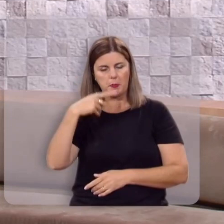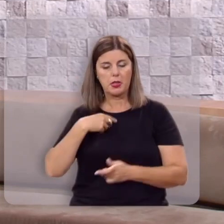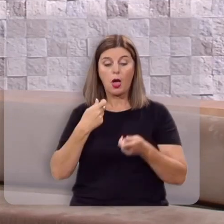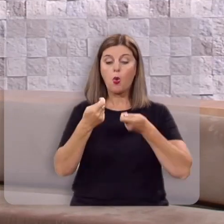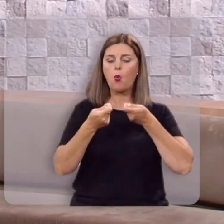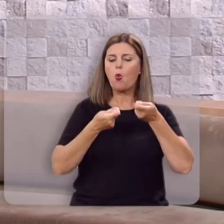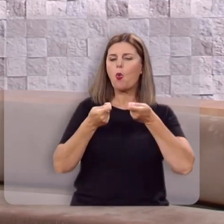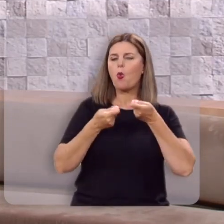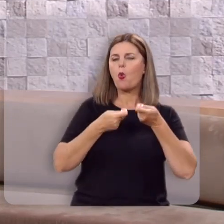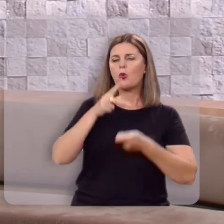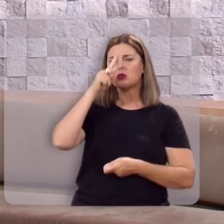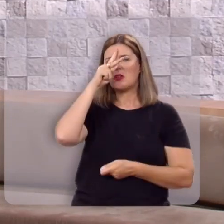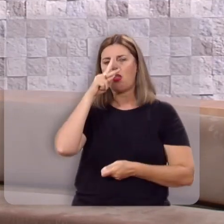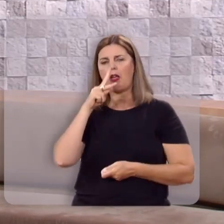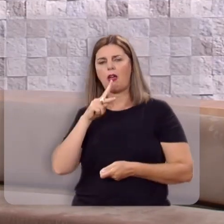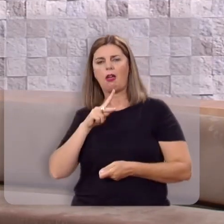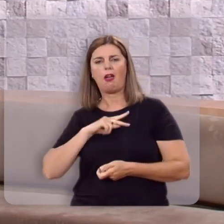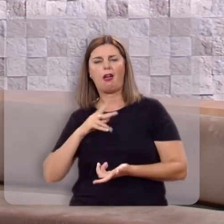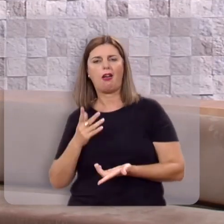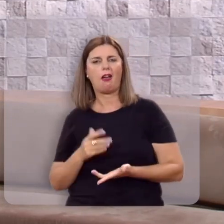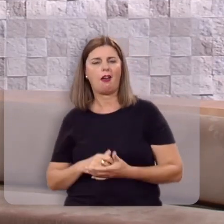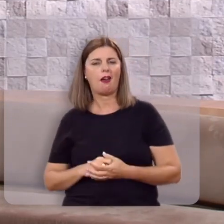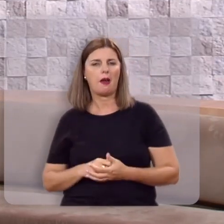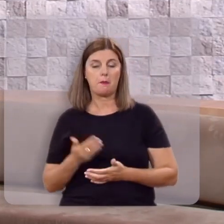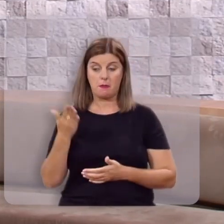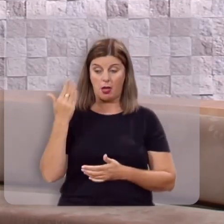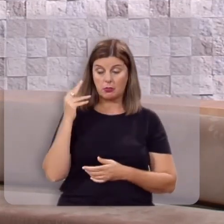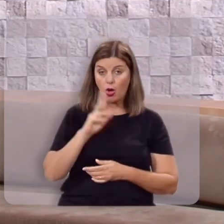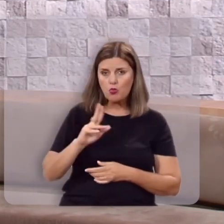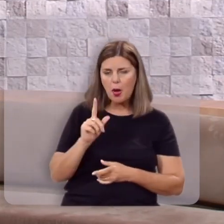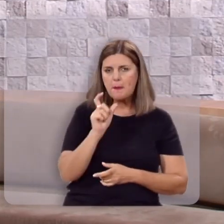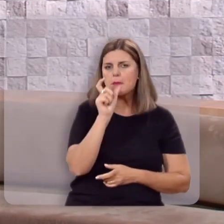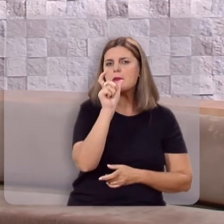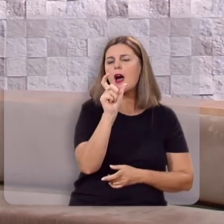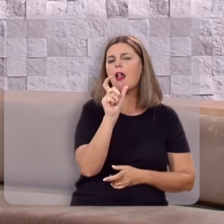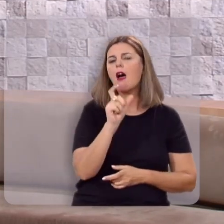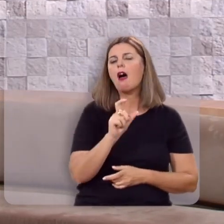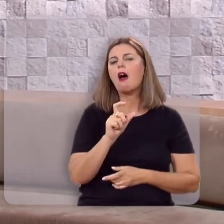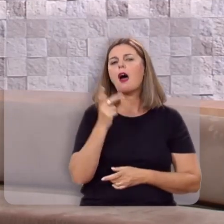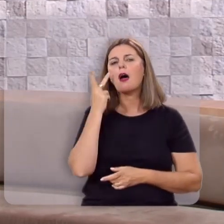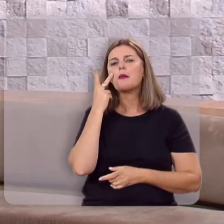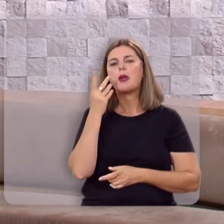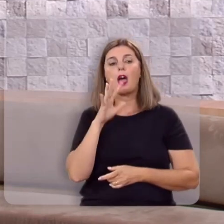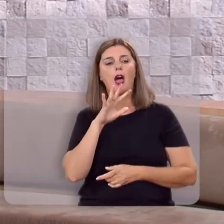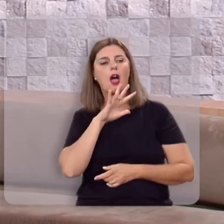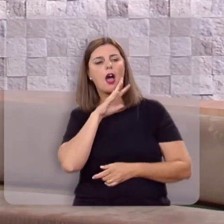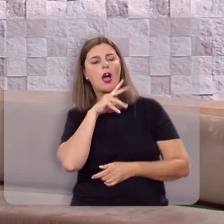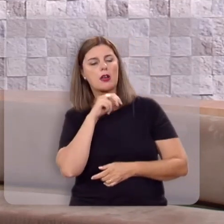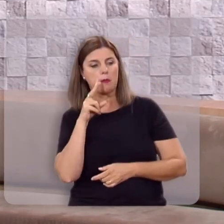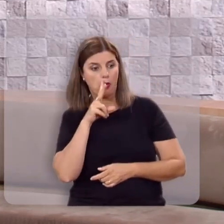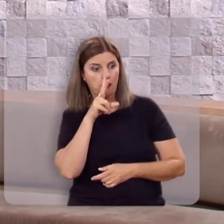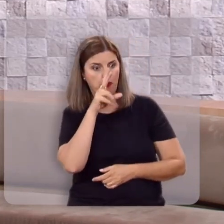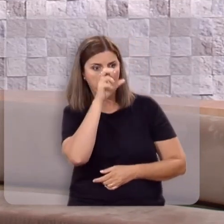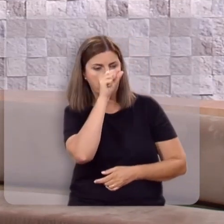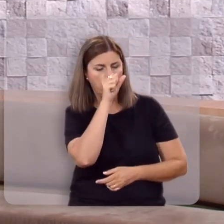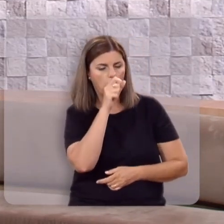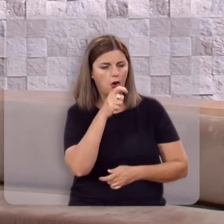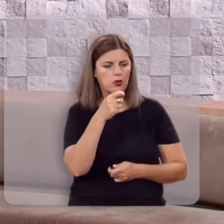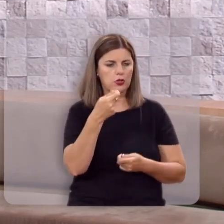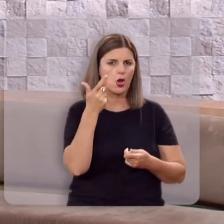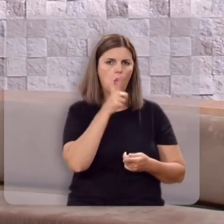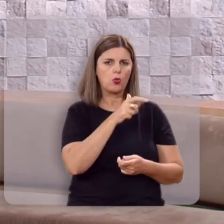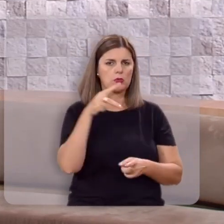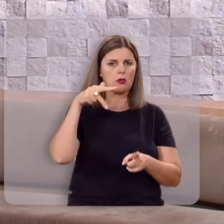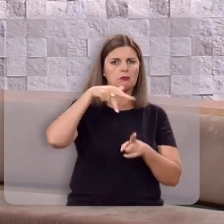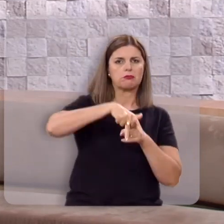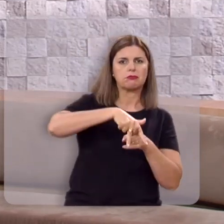sob controle. Por isso essa palavra era usada no passado para um animal forte que